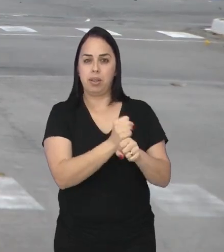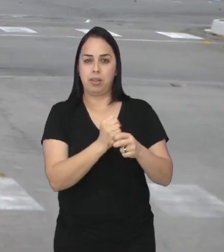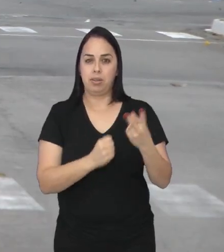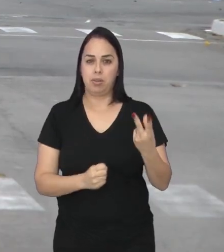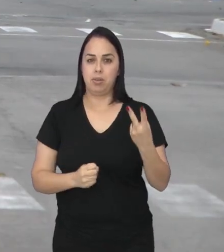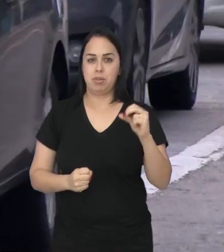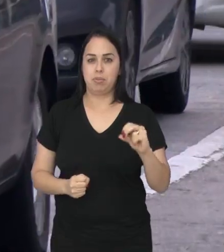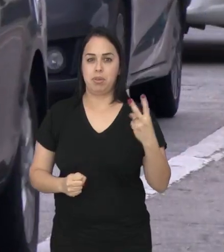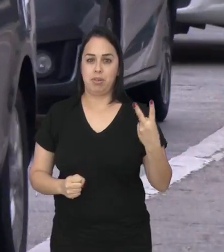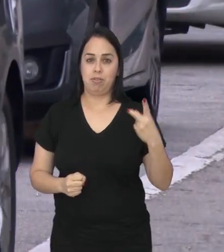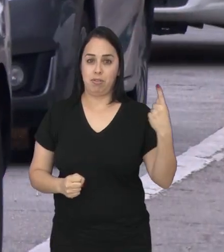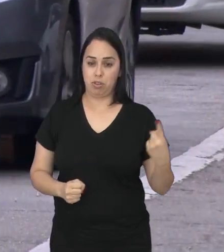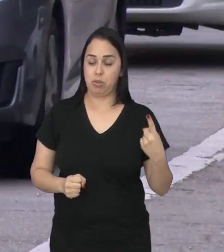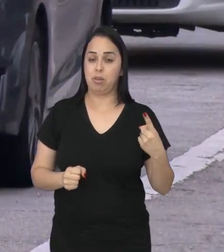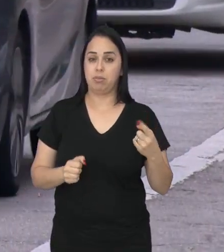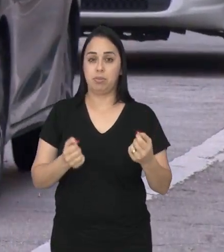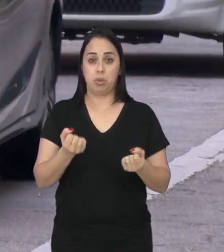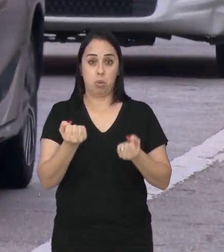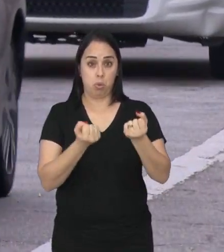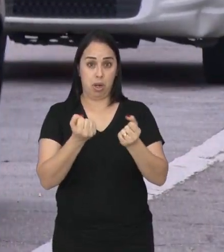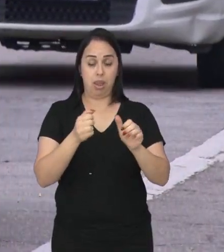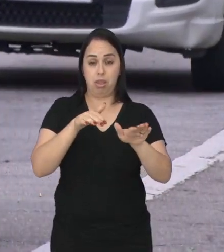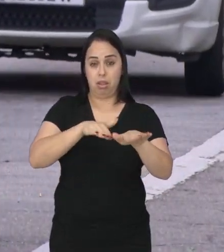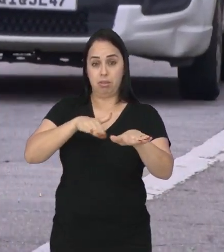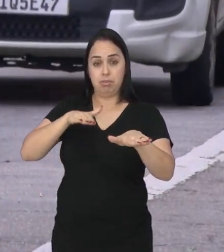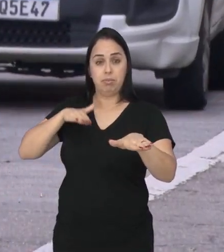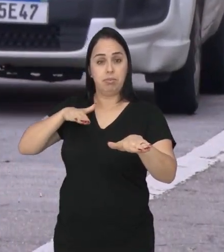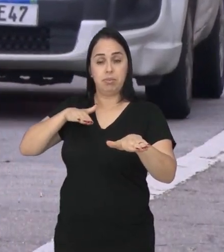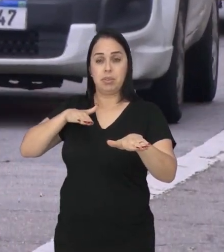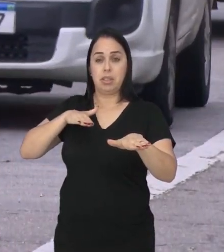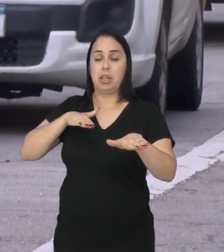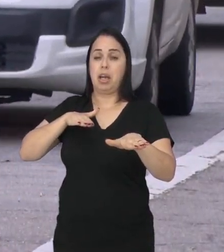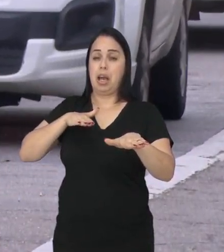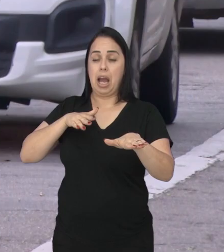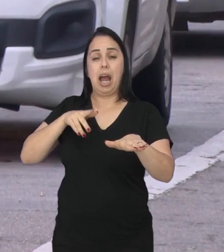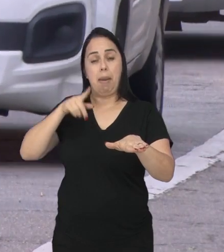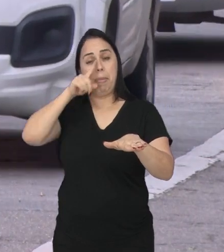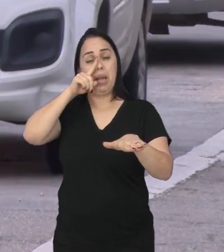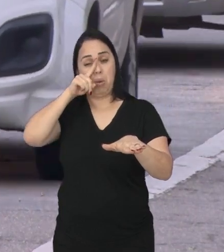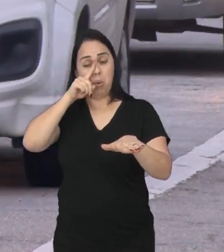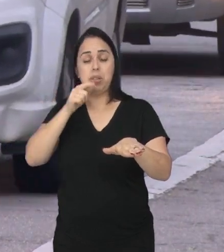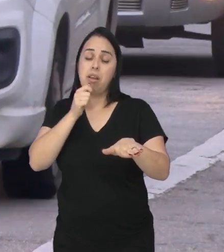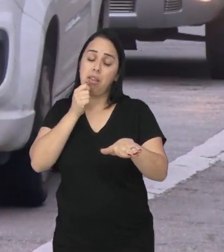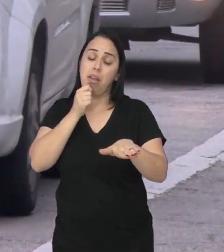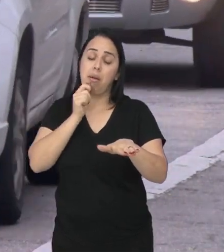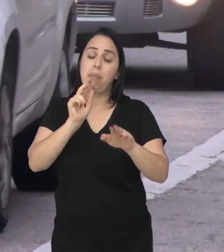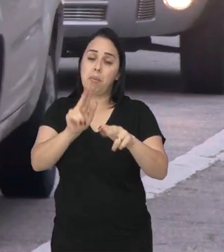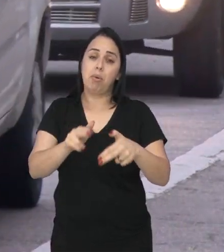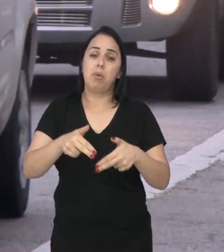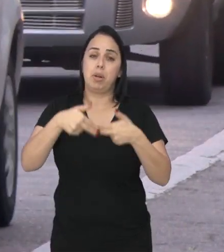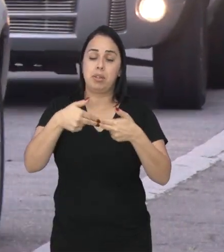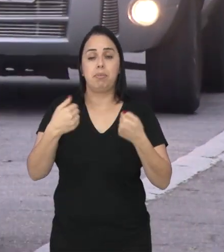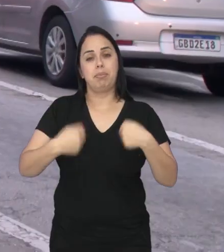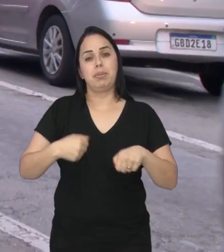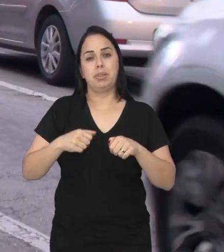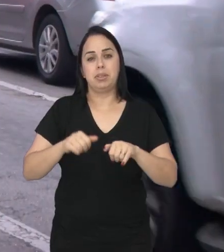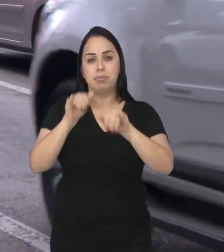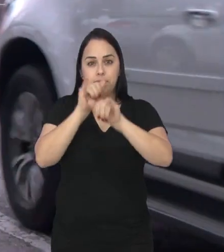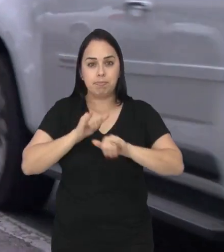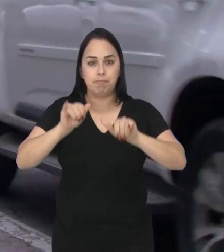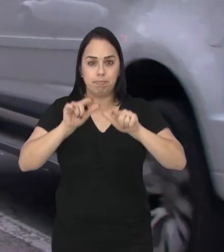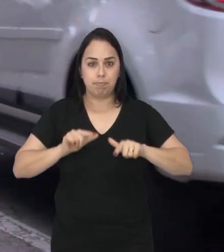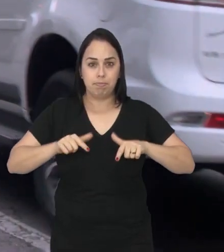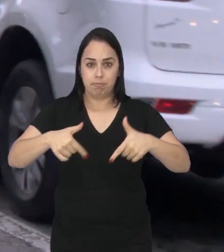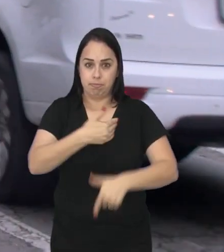2021 o trânsito do país de uma maneira geral ainda é muito violento e portanto são necessárias ações